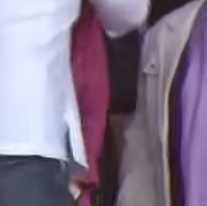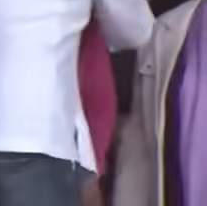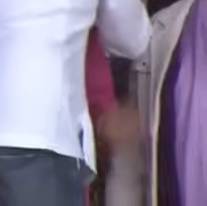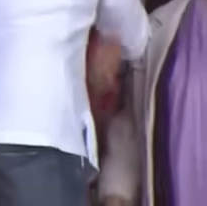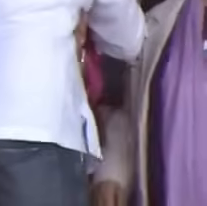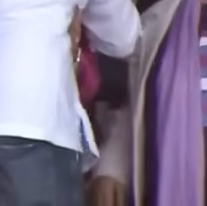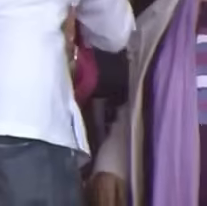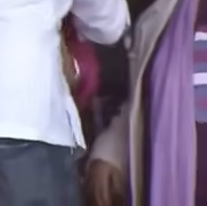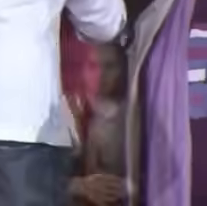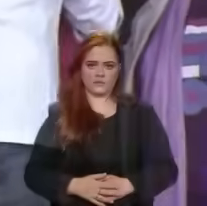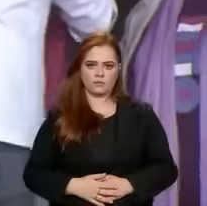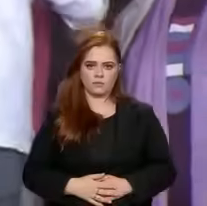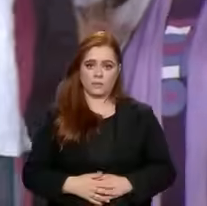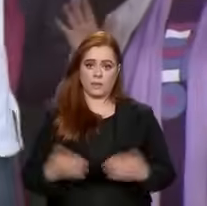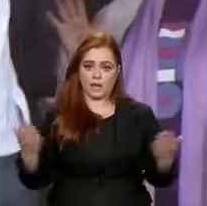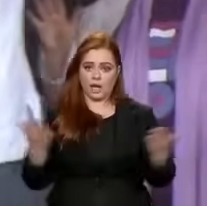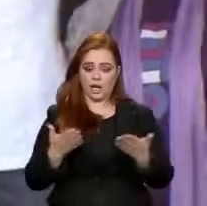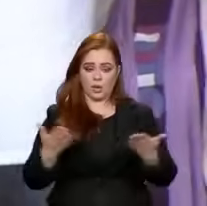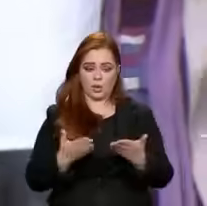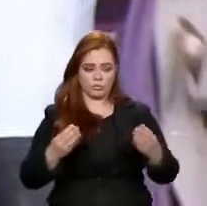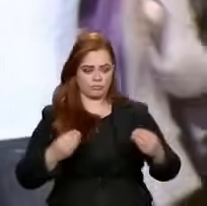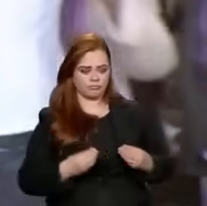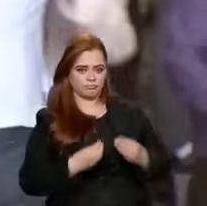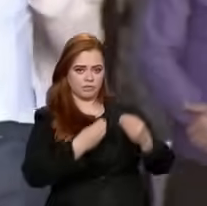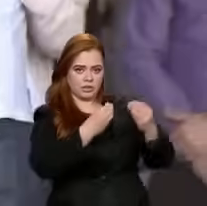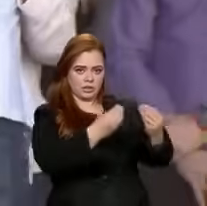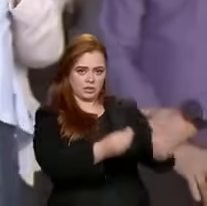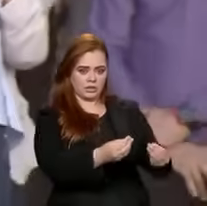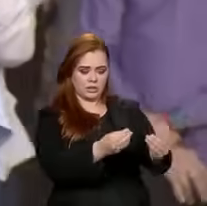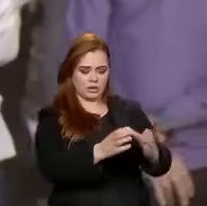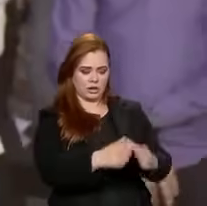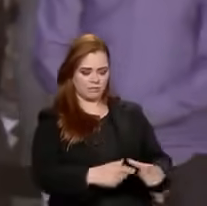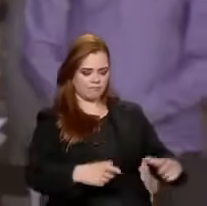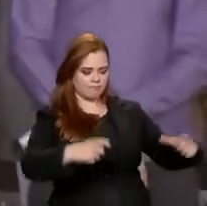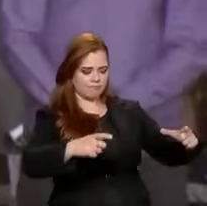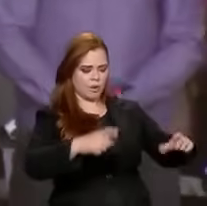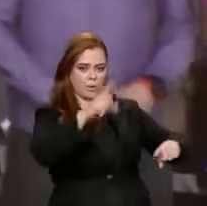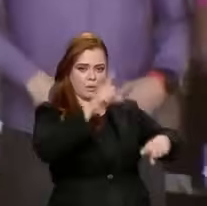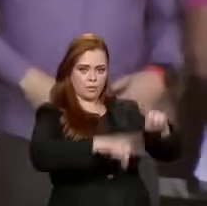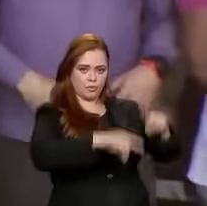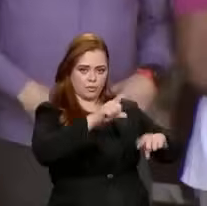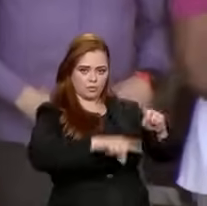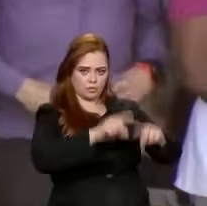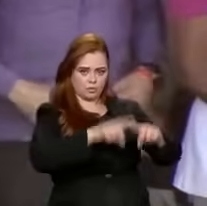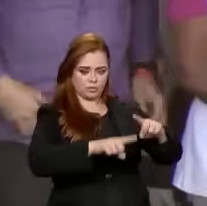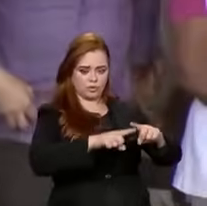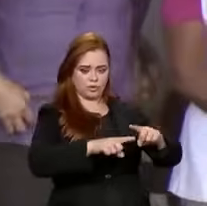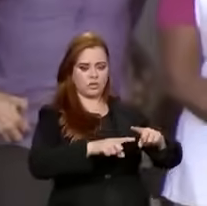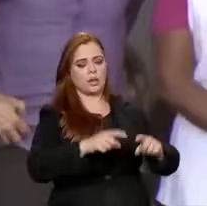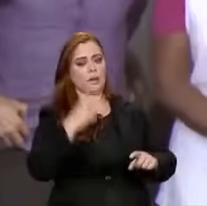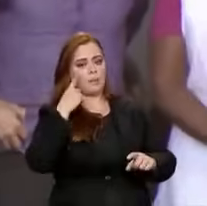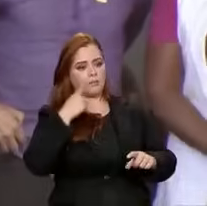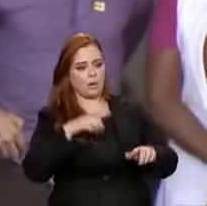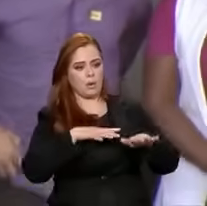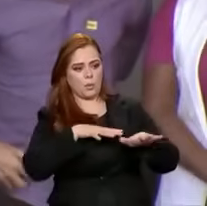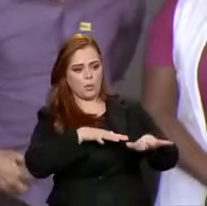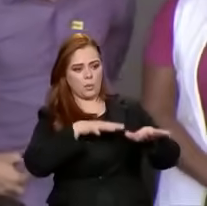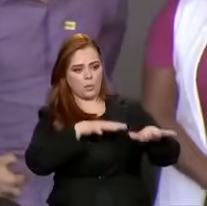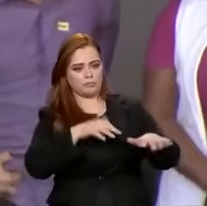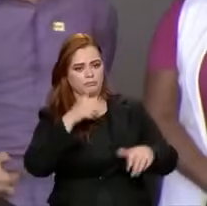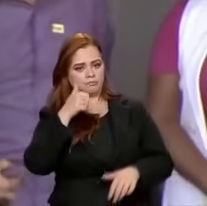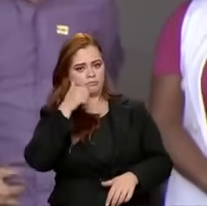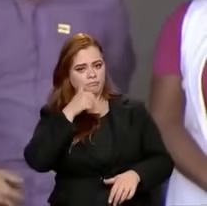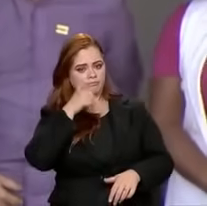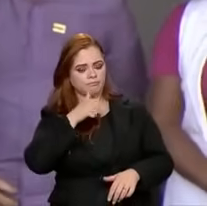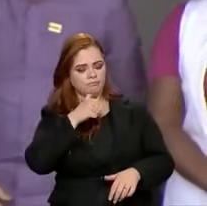a seguir serão entregues cesta de produtos da amostra das Margaridas ao presidente da república